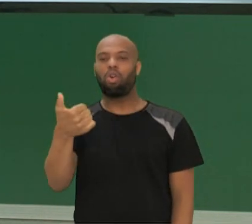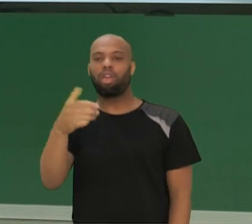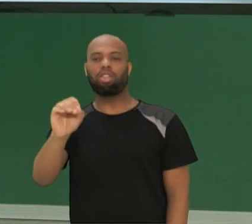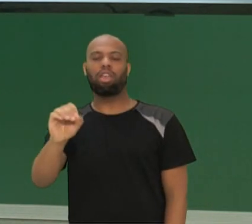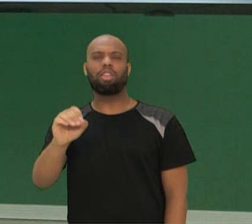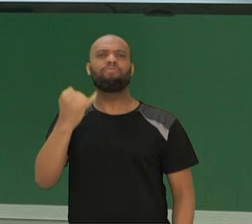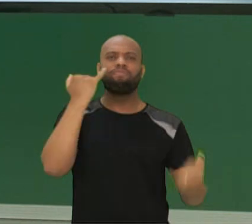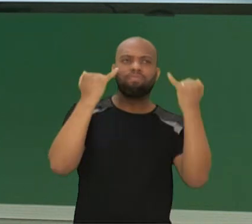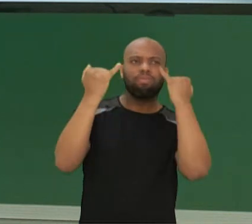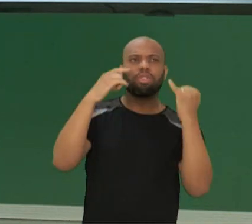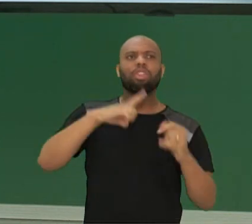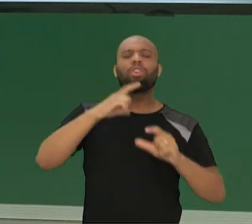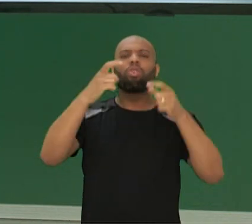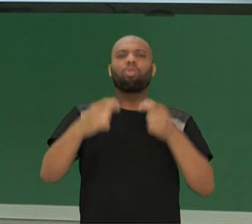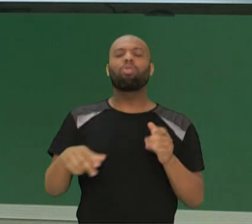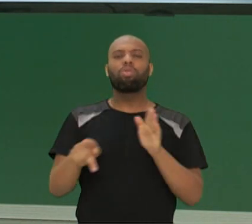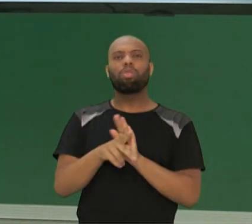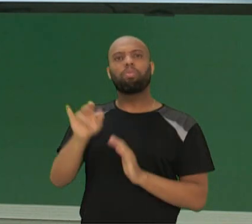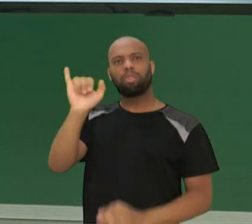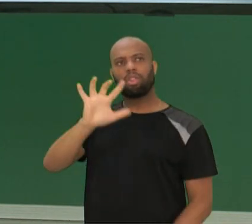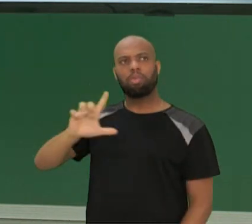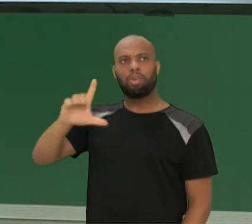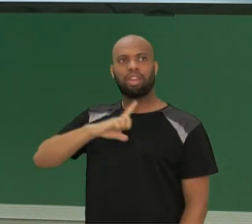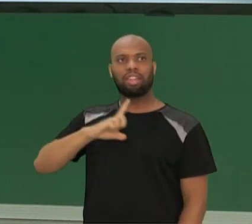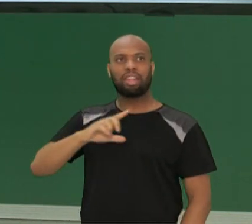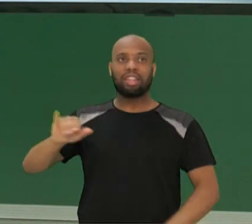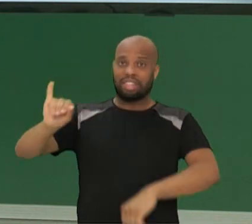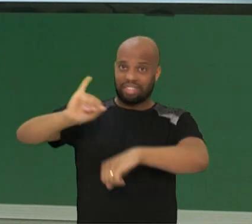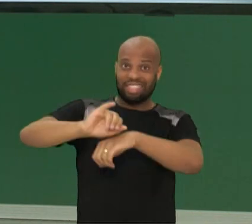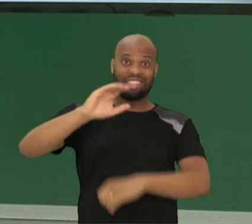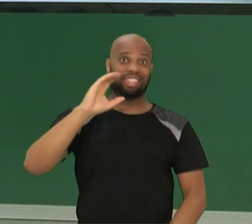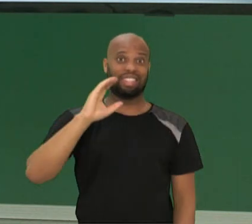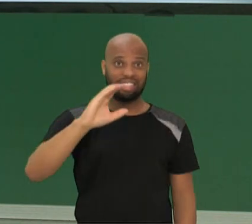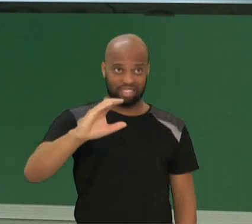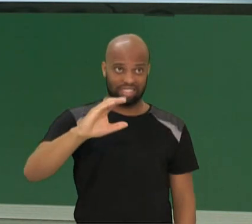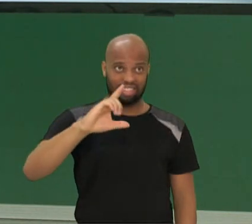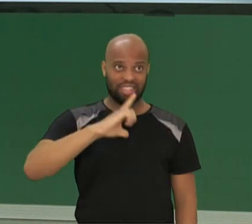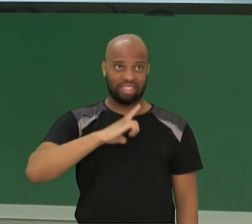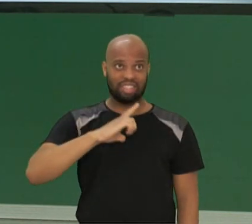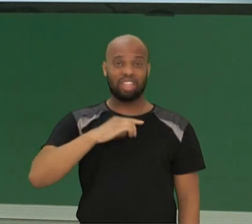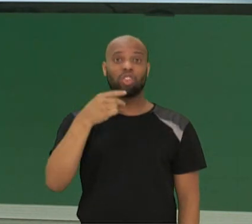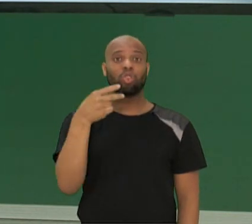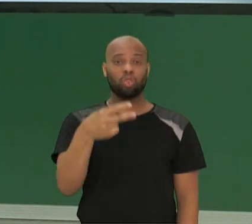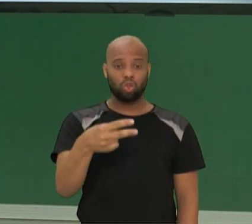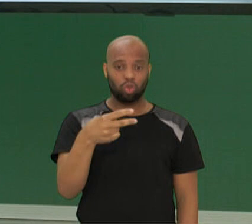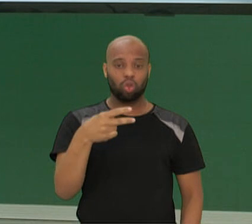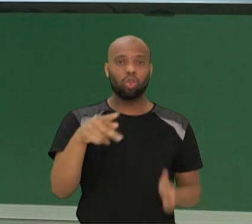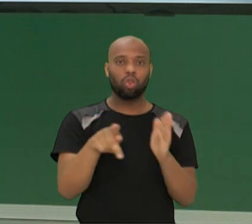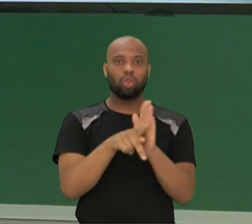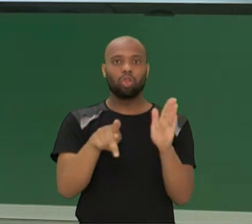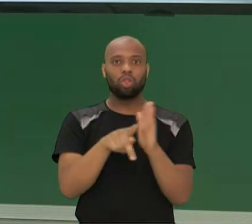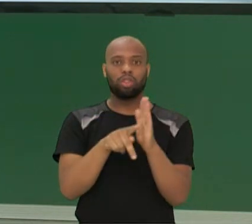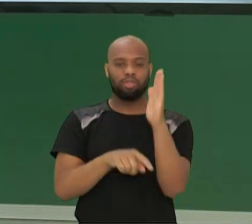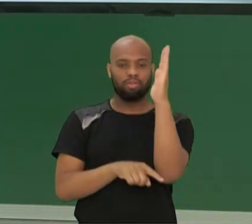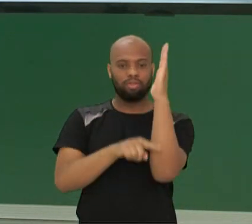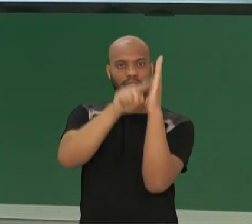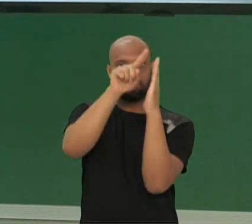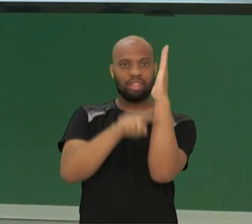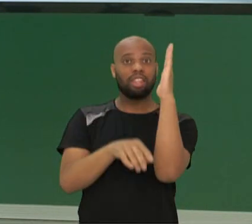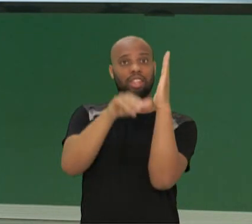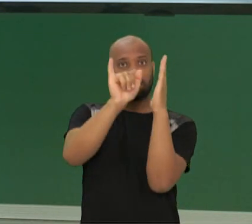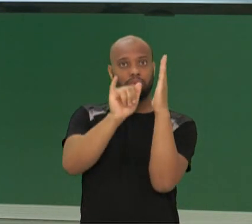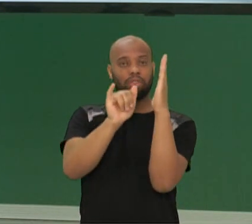informação? Da nossa figura. Vejam, o centro está aqui no 2 do eixo Y e vai até